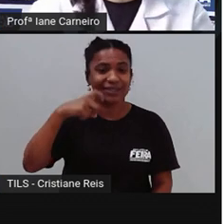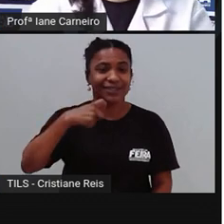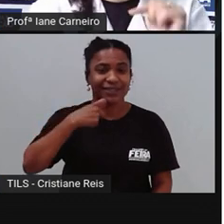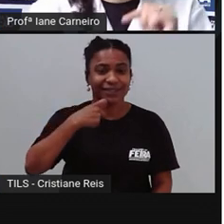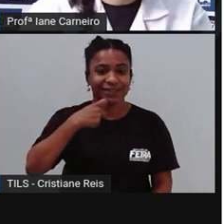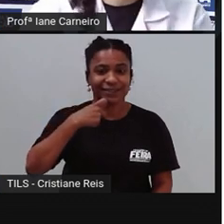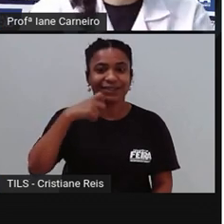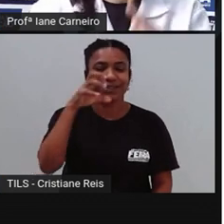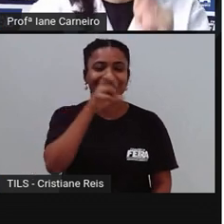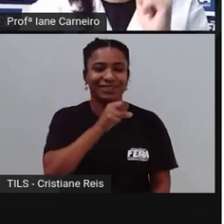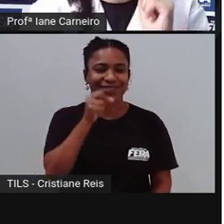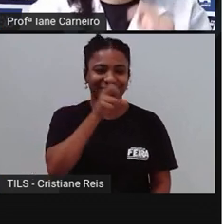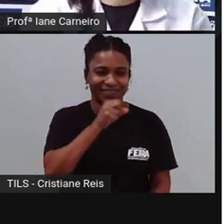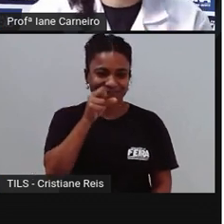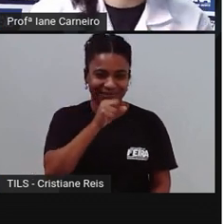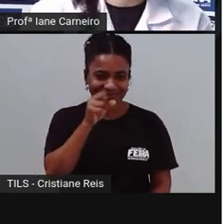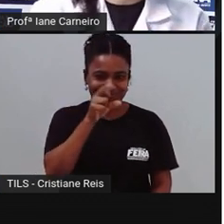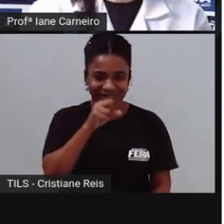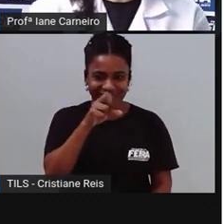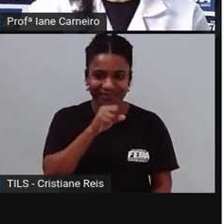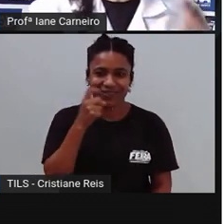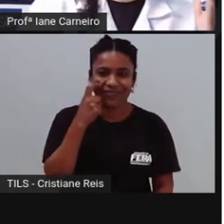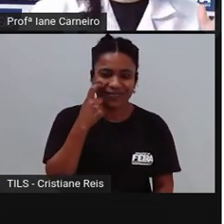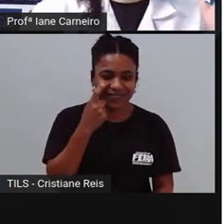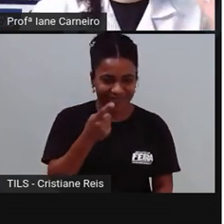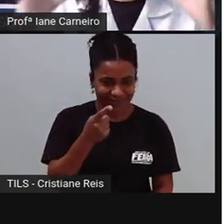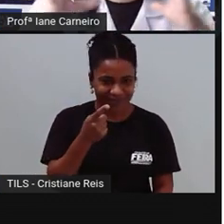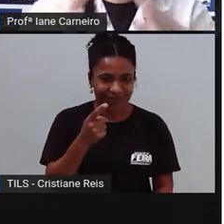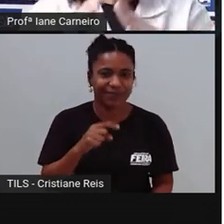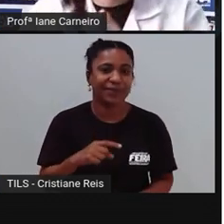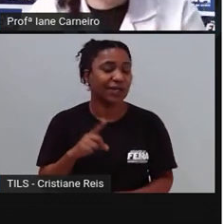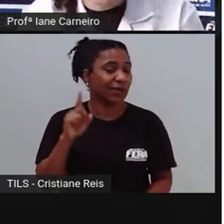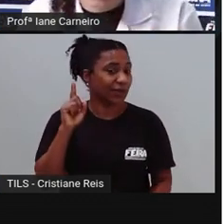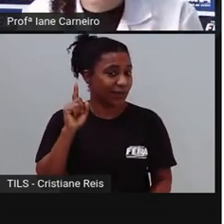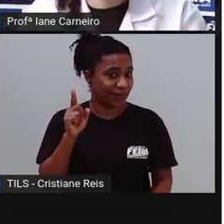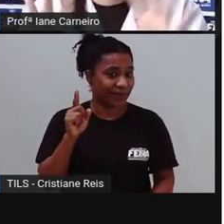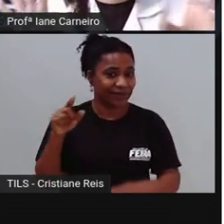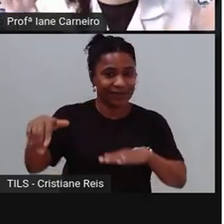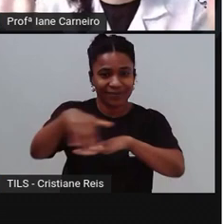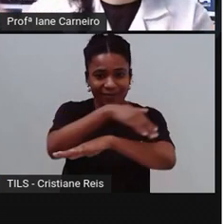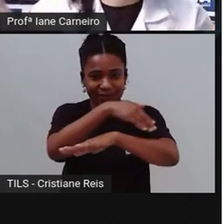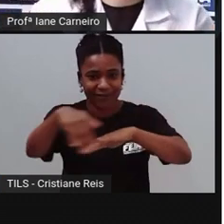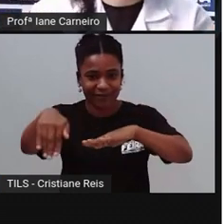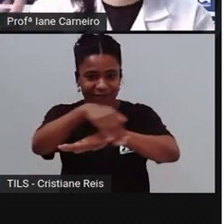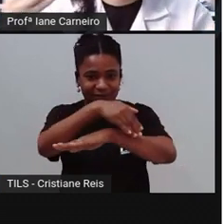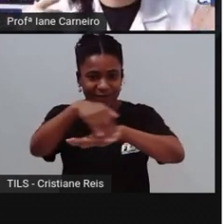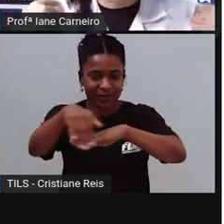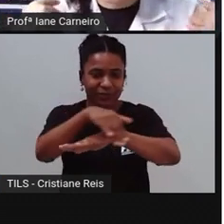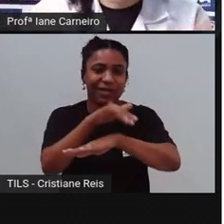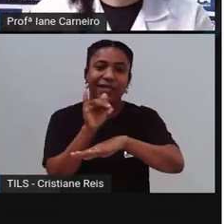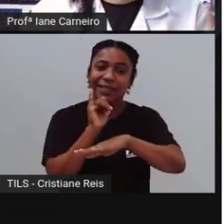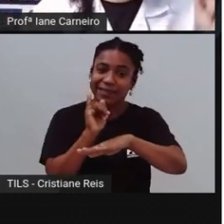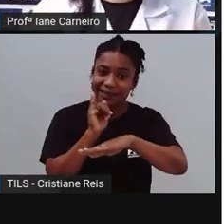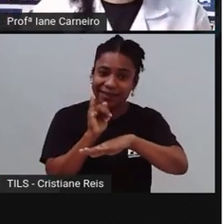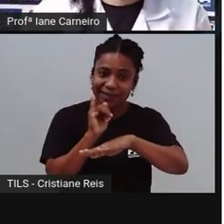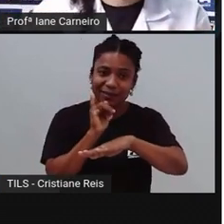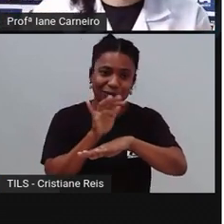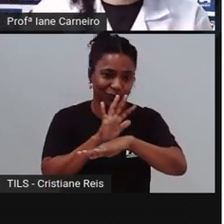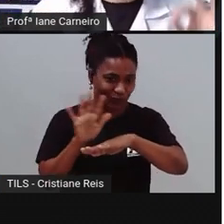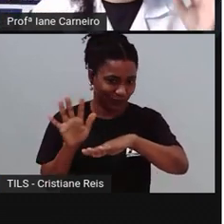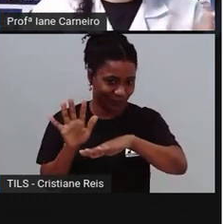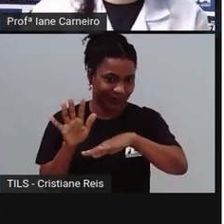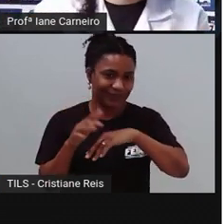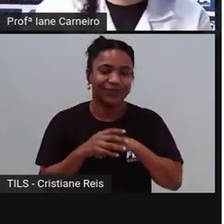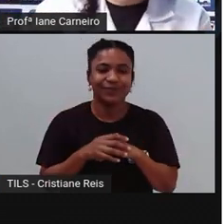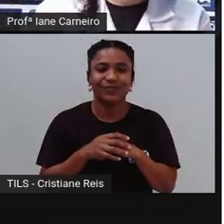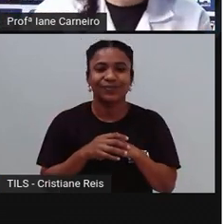quinta, sexta e sábado. Então, lá na minha rua, a Pró colocou aqui como exemplo, a rua da Pró. Na minha rua,